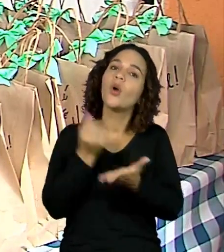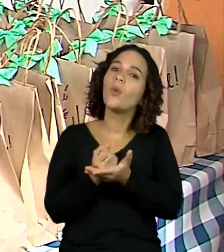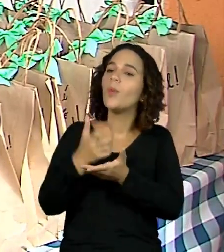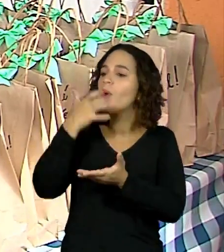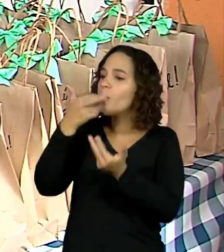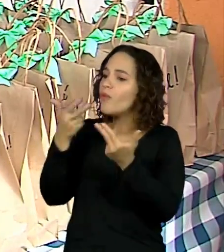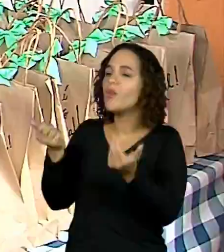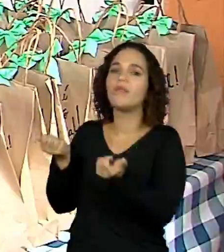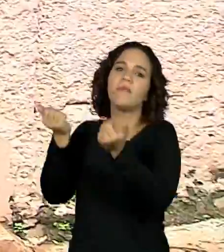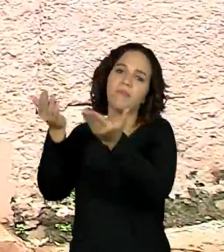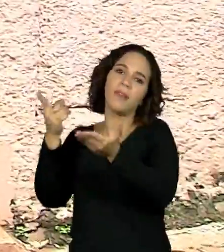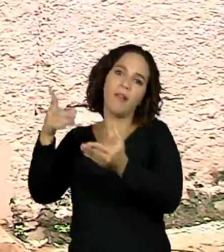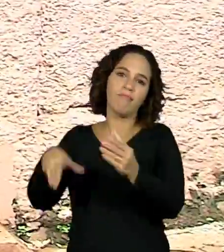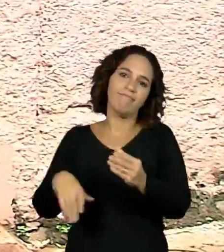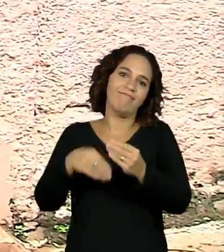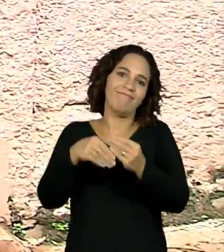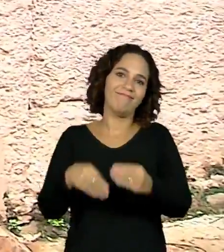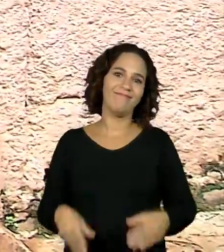de fruta para complementar.